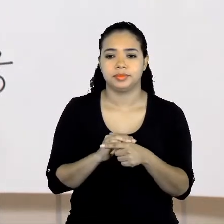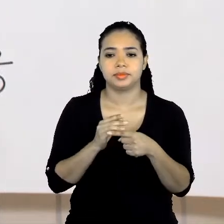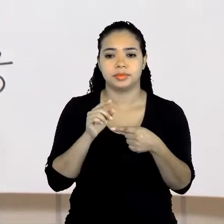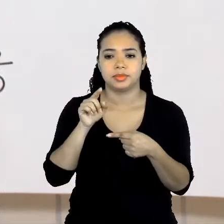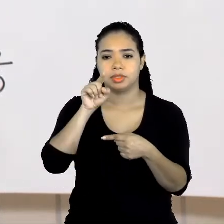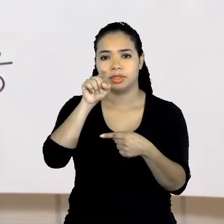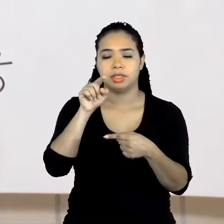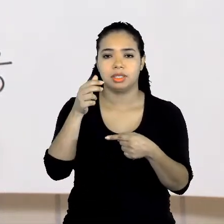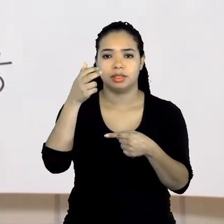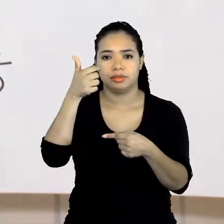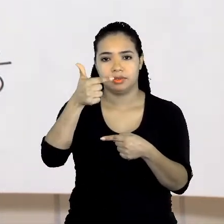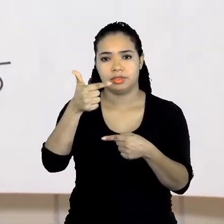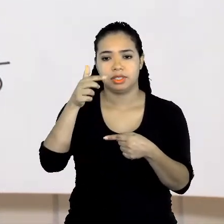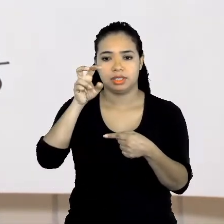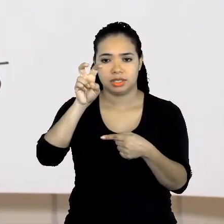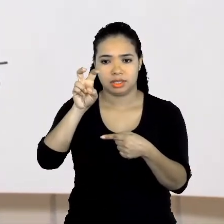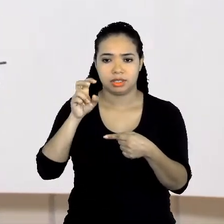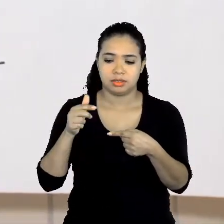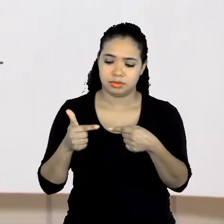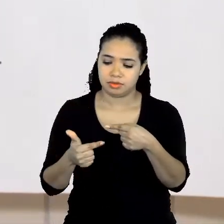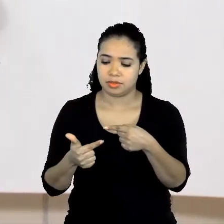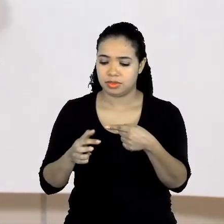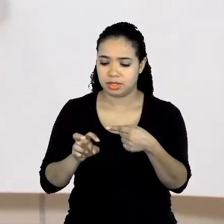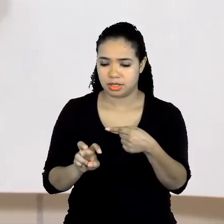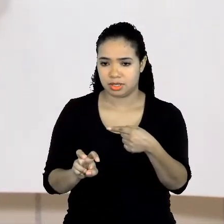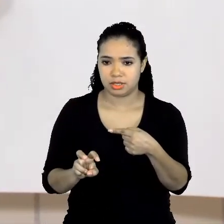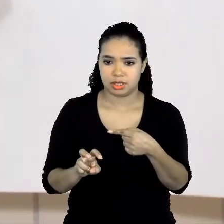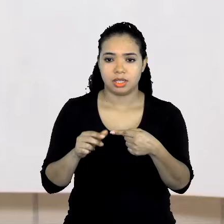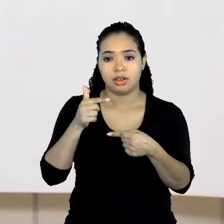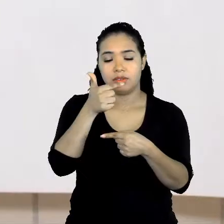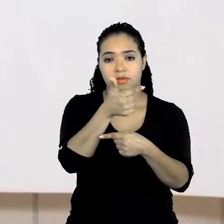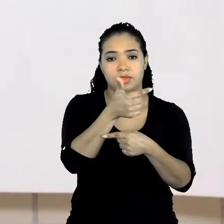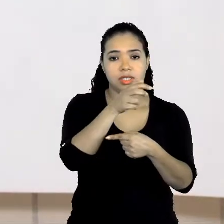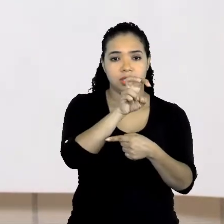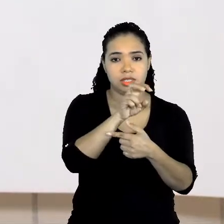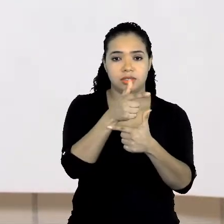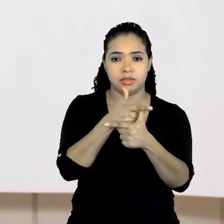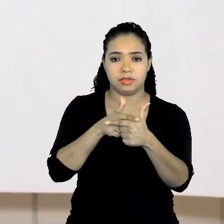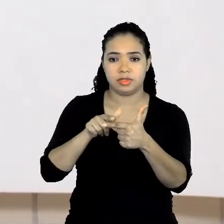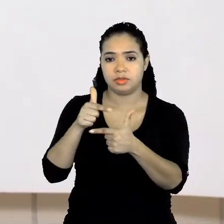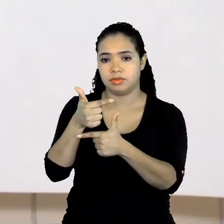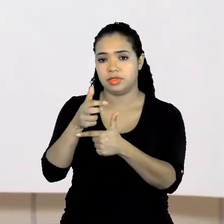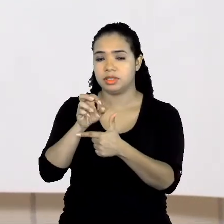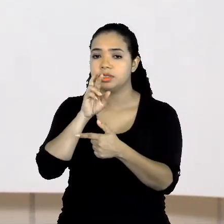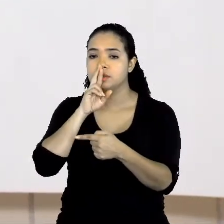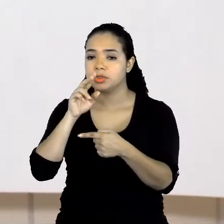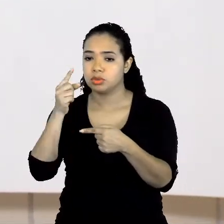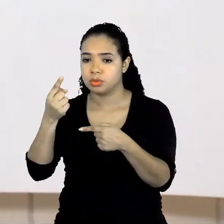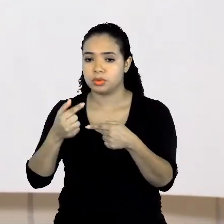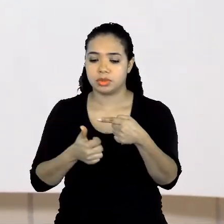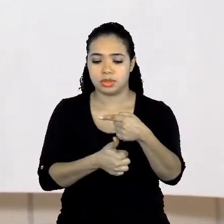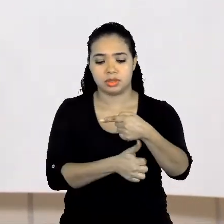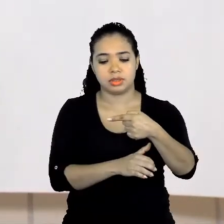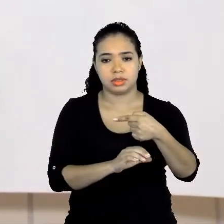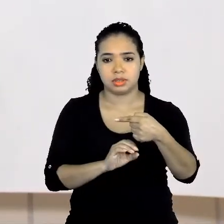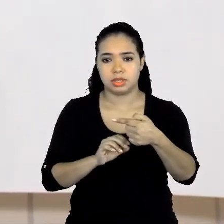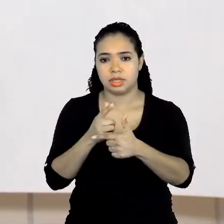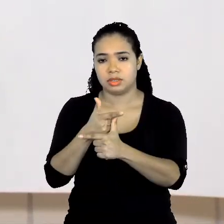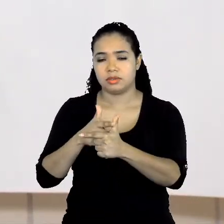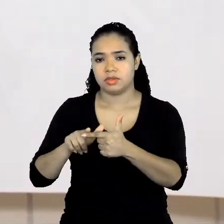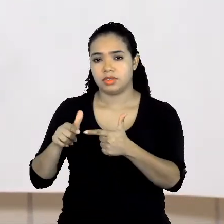comum entre eles, tá? Então, 25 dividido por 5 dá 1. 100 dividido por 25